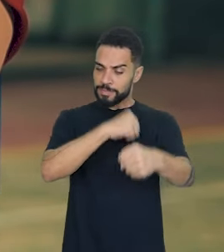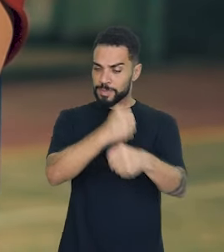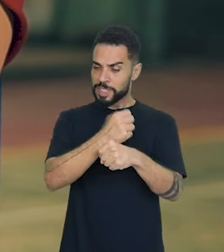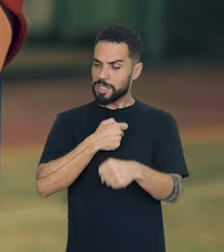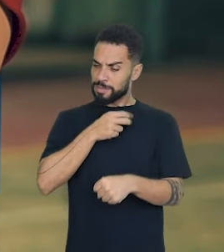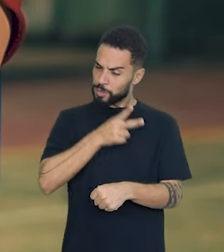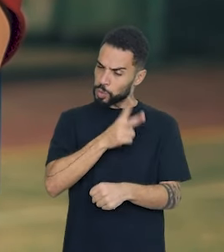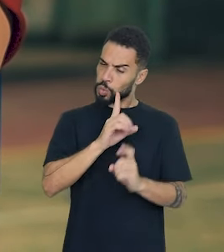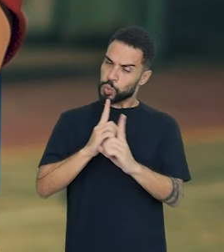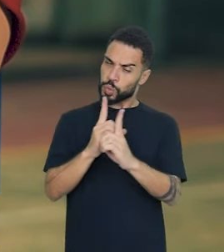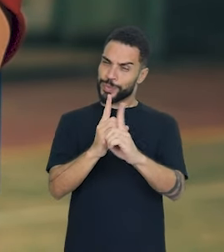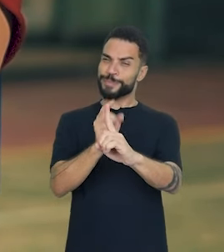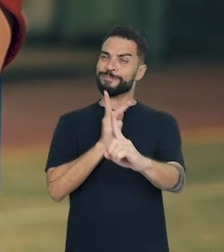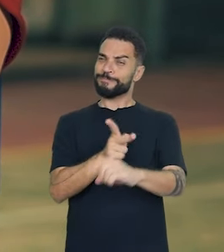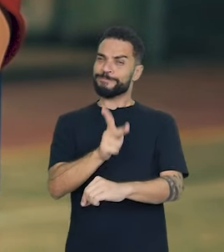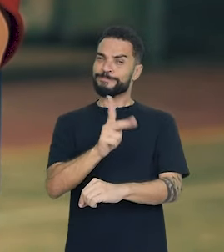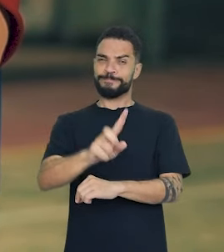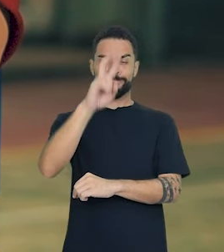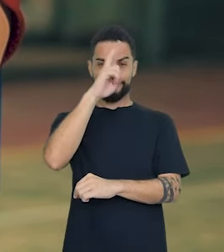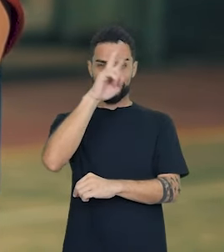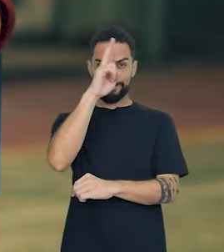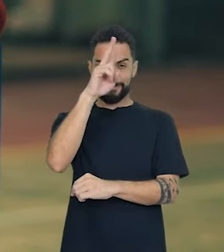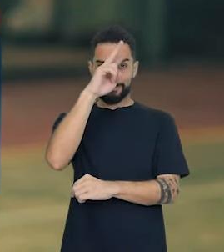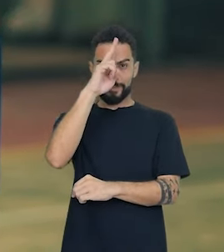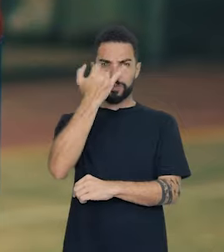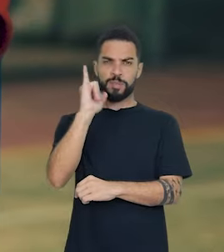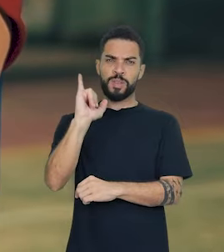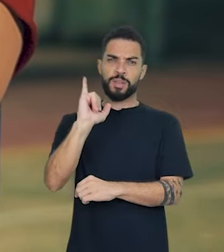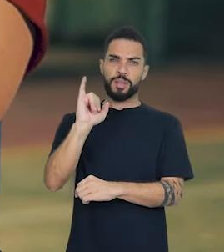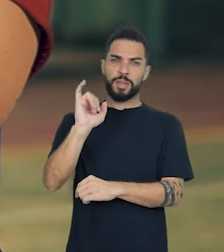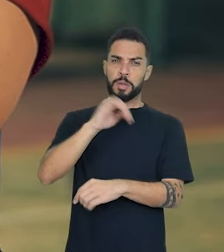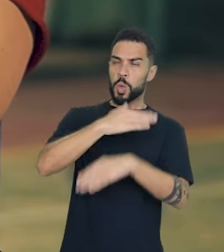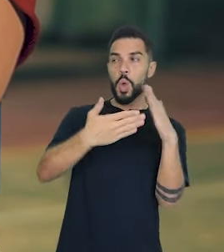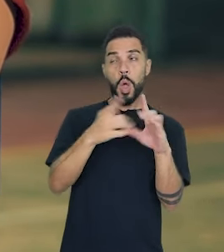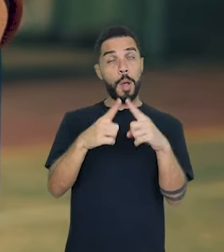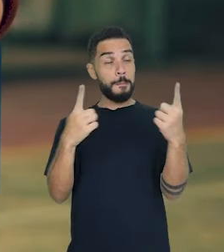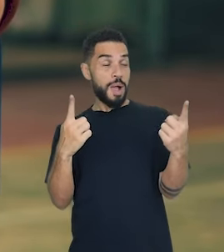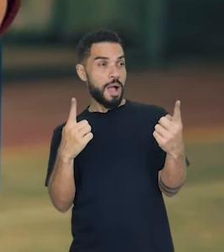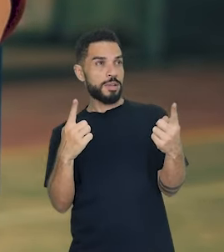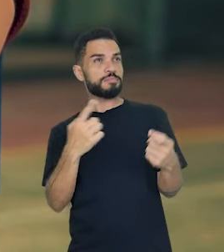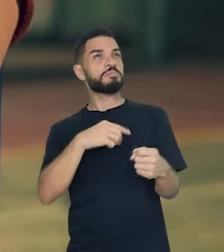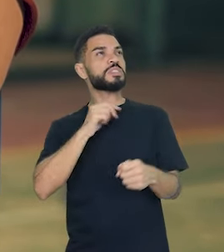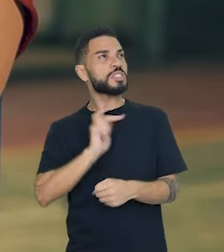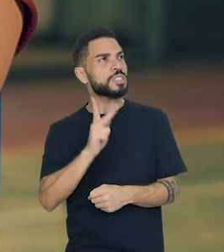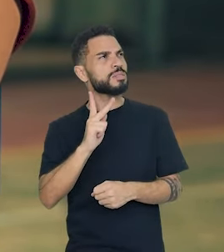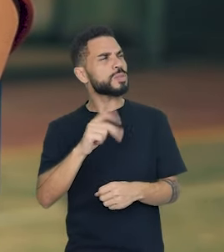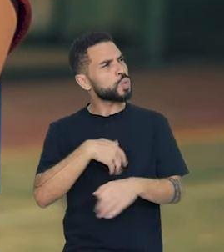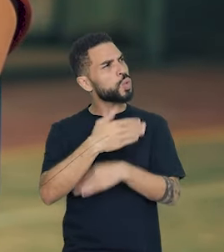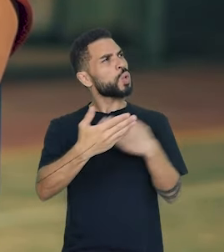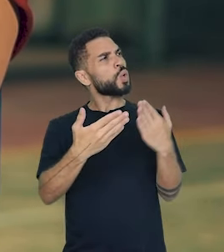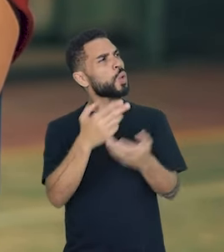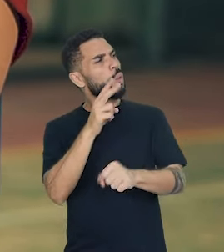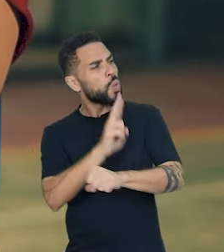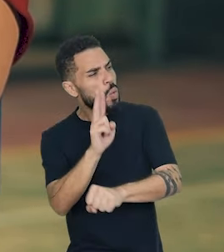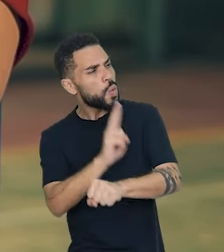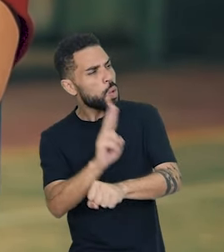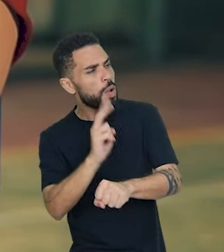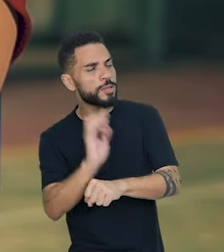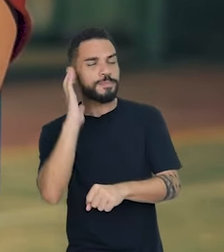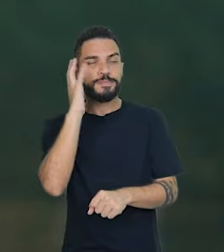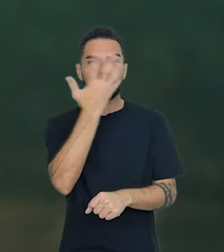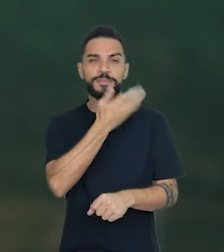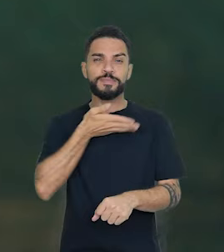acompanhei grande parte dessa história, se não ela inteira, mas não é. E eu ia nos